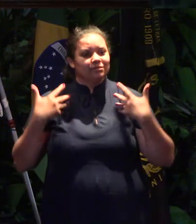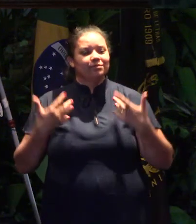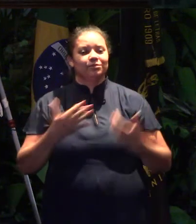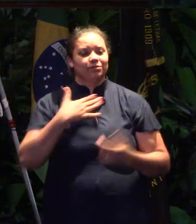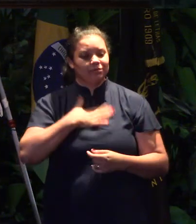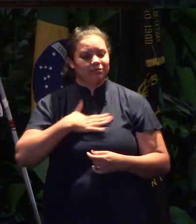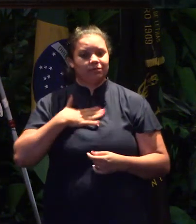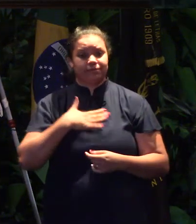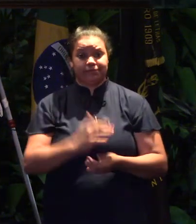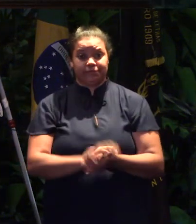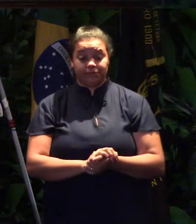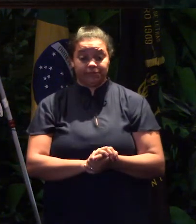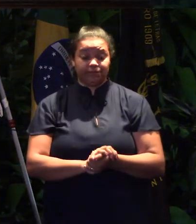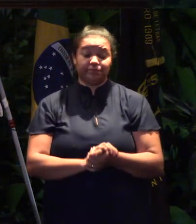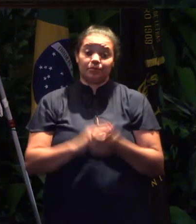cultura digital,